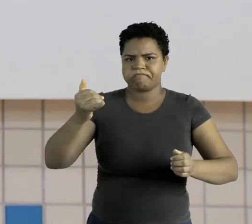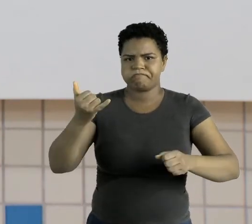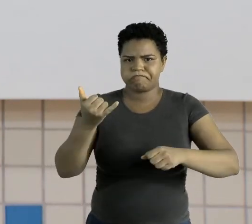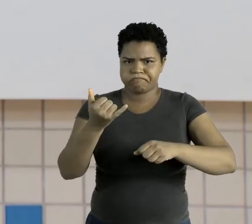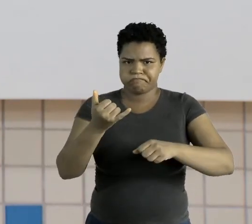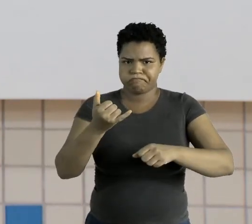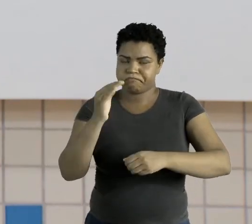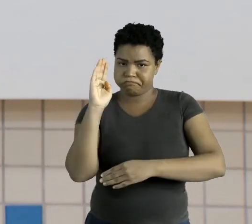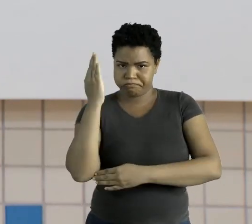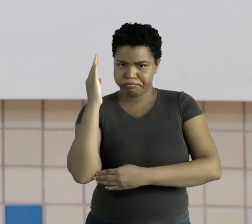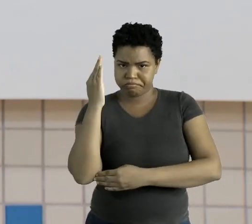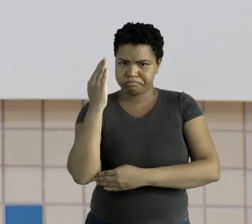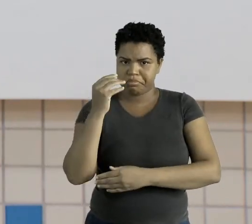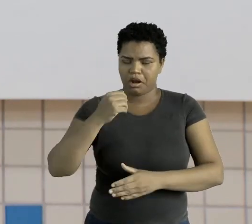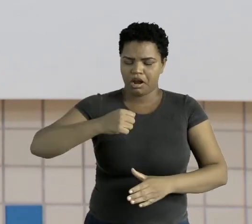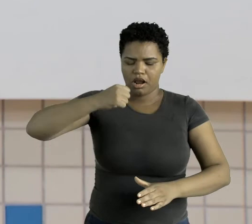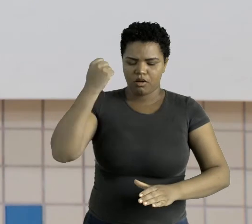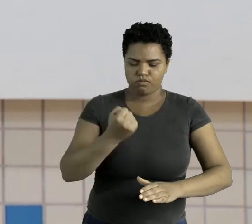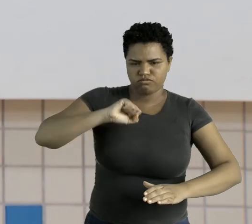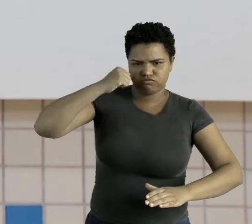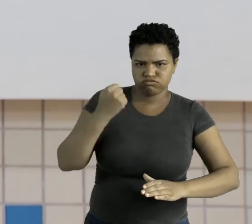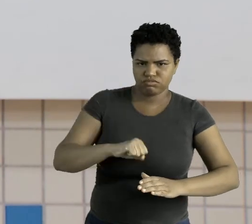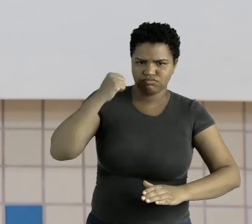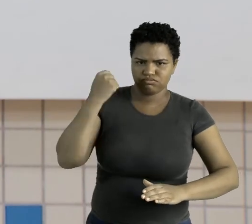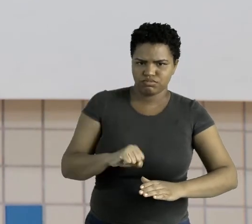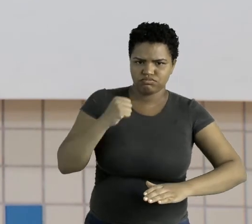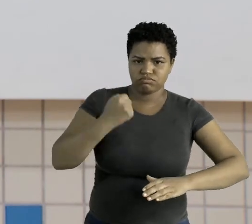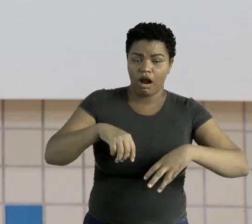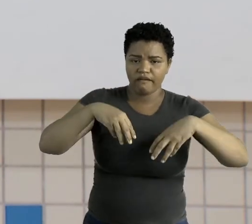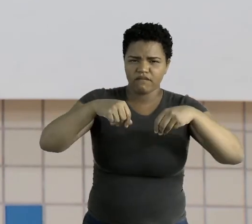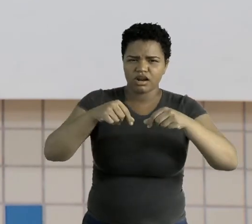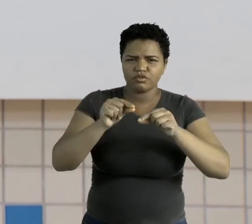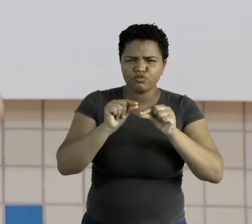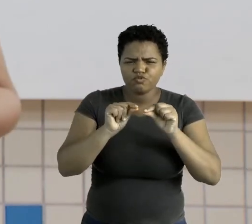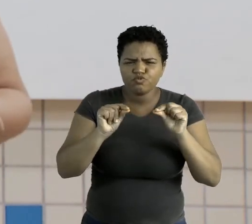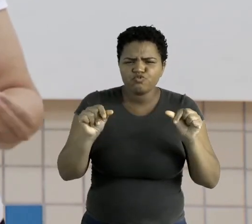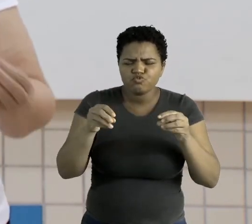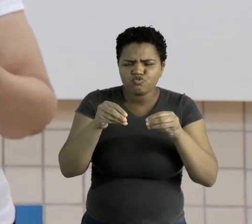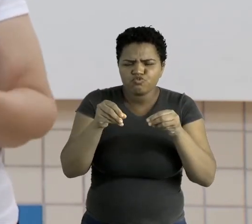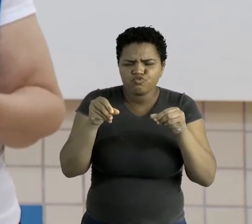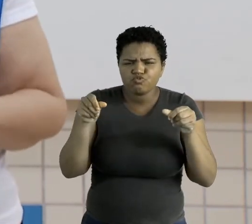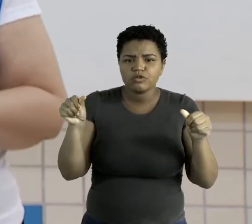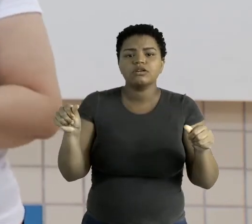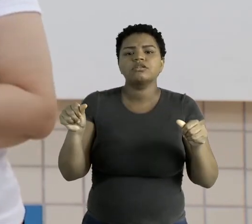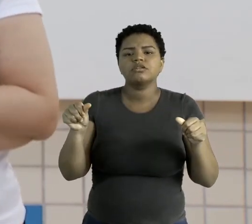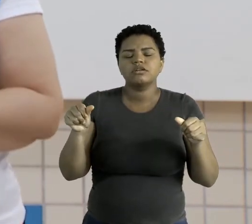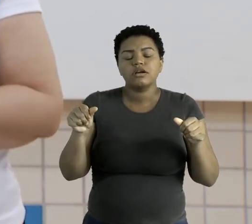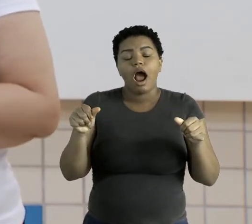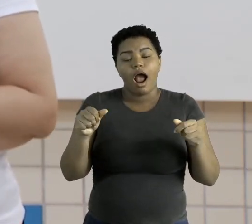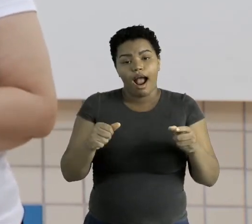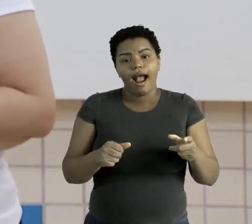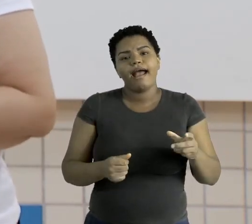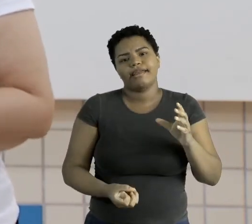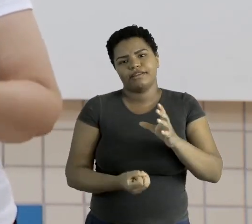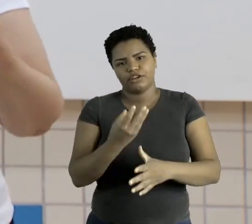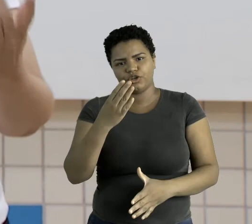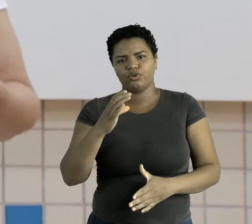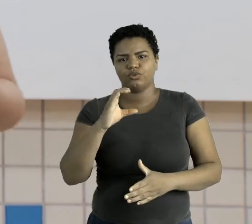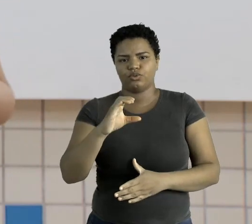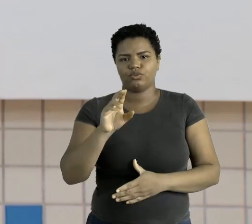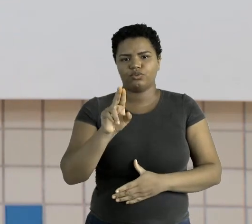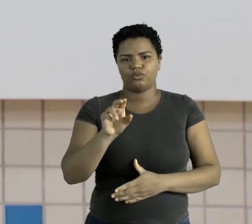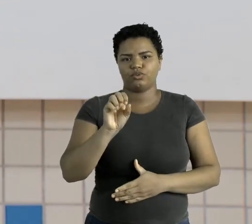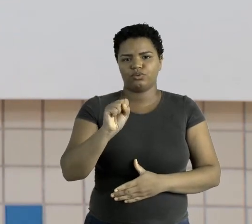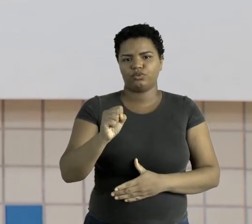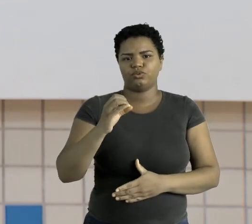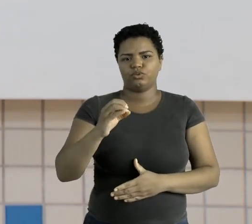madeira, né? Que eles pilavam e aí eles deixavam a farinha bem fininha, cozinhavam e aí assim surgiu o cuscuz. Então